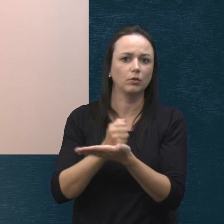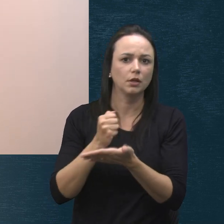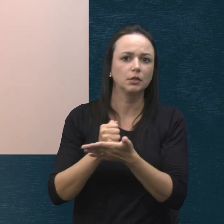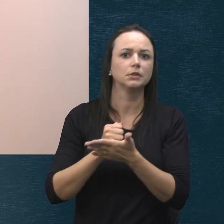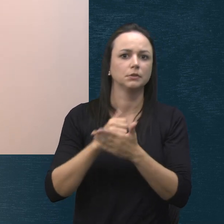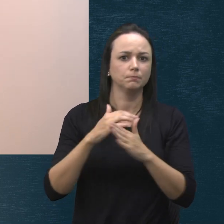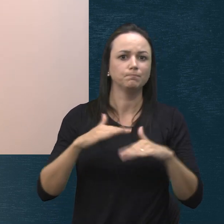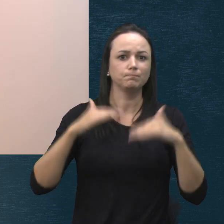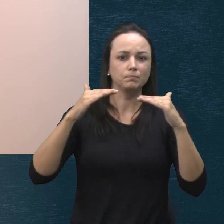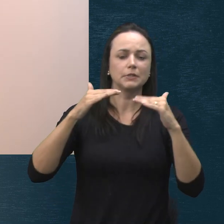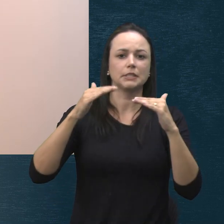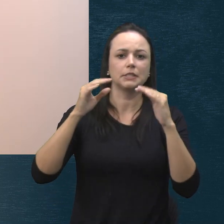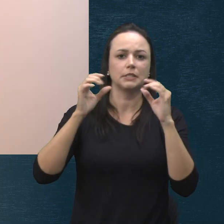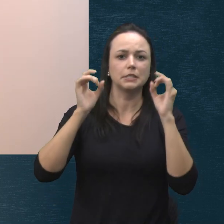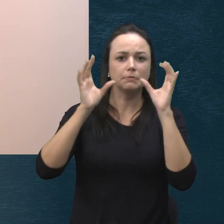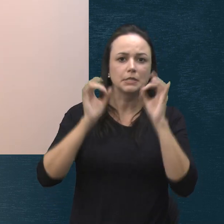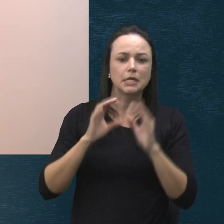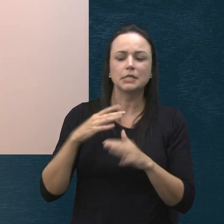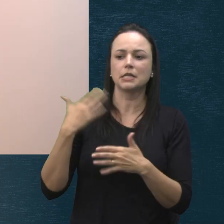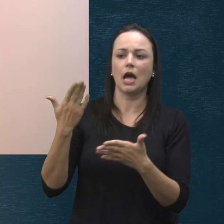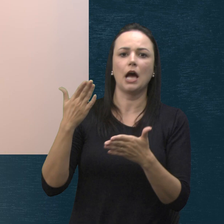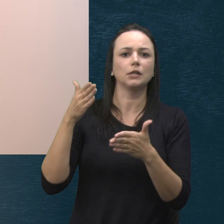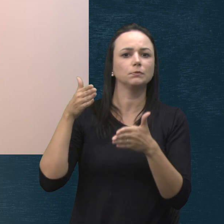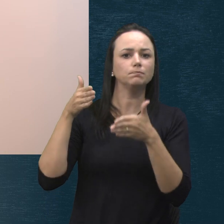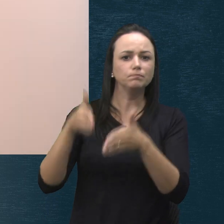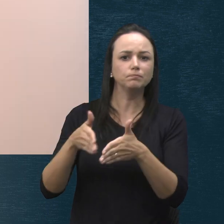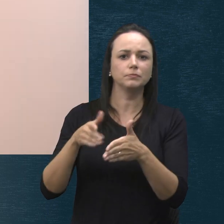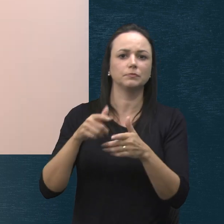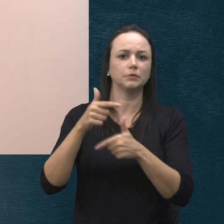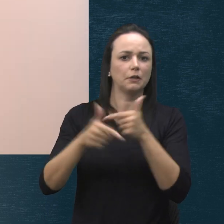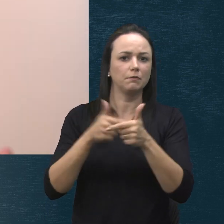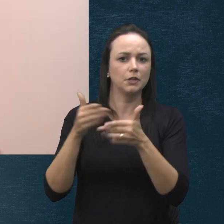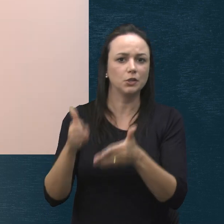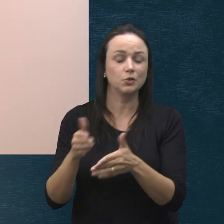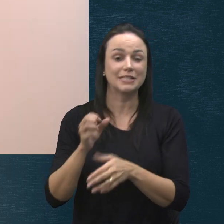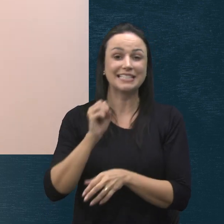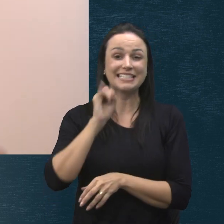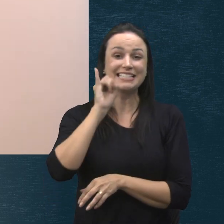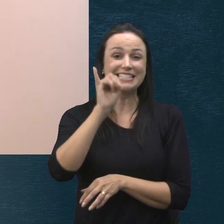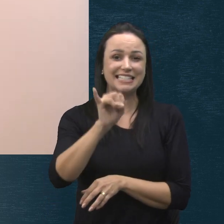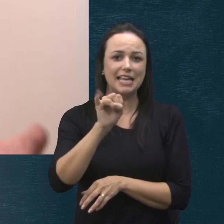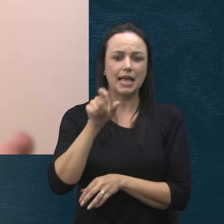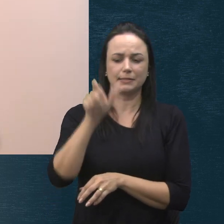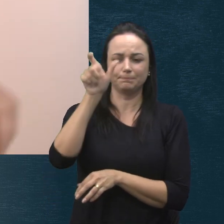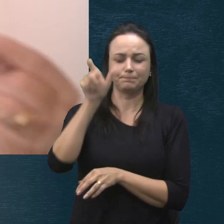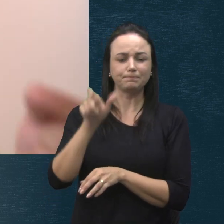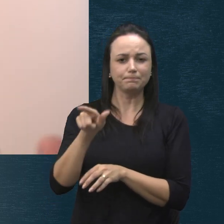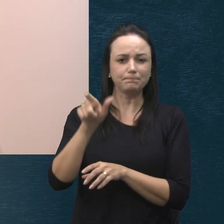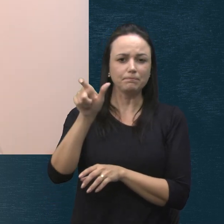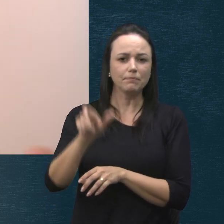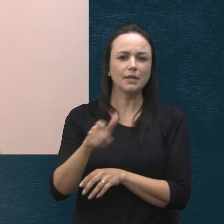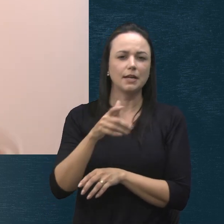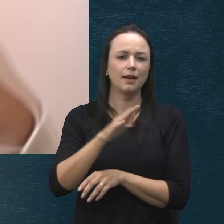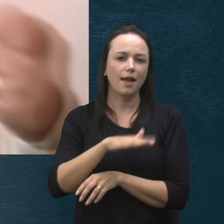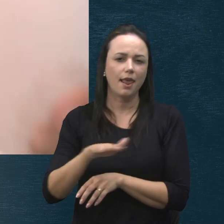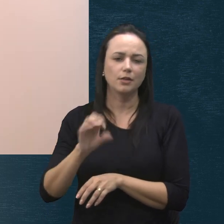altamente especializado, ou um serviço específico que ele vai prestar. Se esse indivíduo, se essa criança ou adolescente precisar do acompanhante, a escola